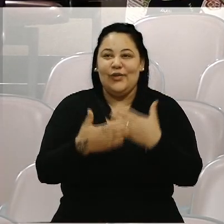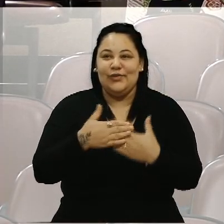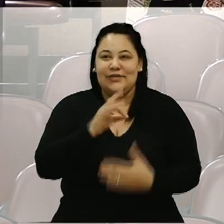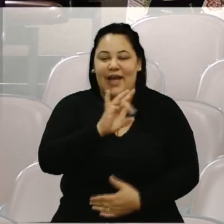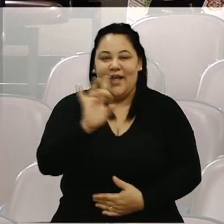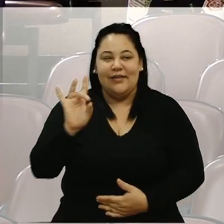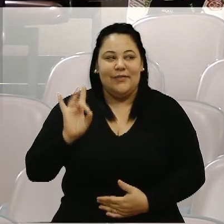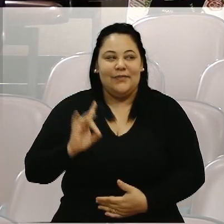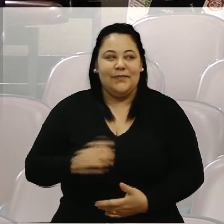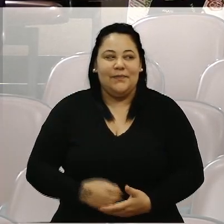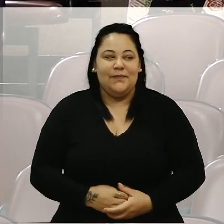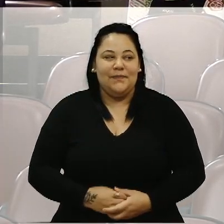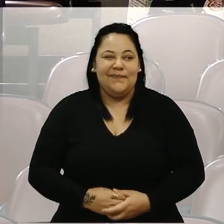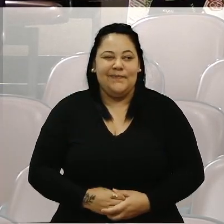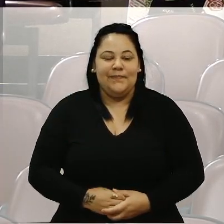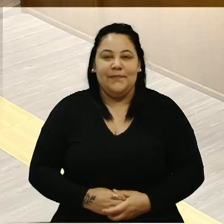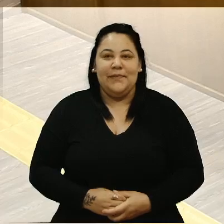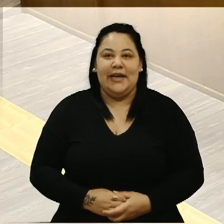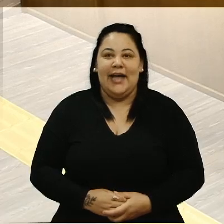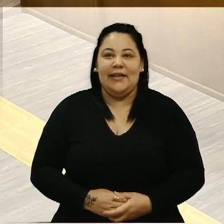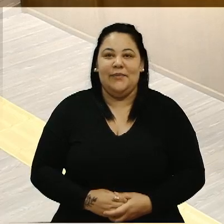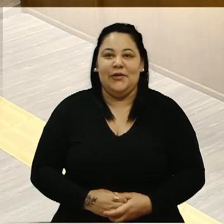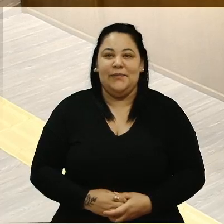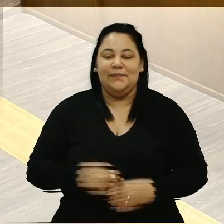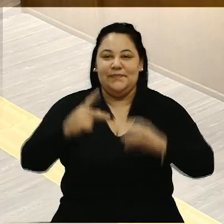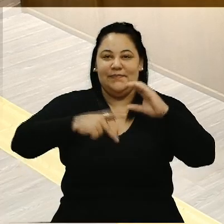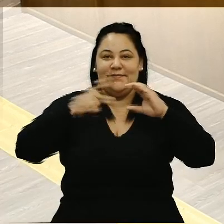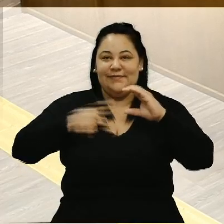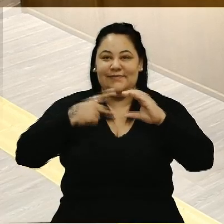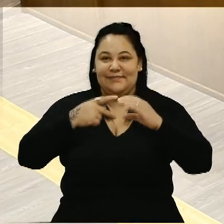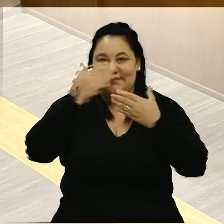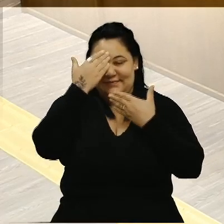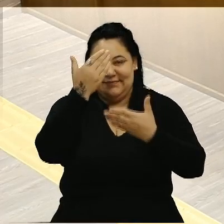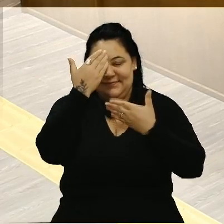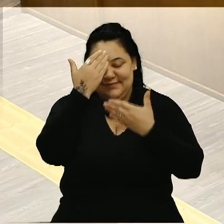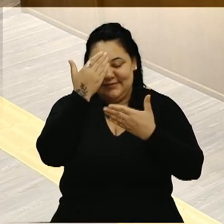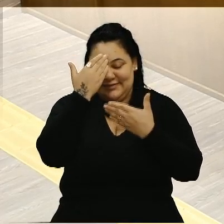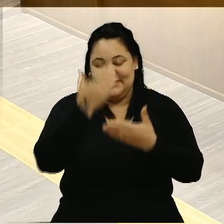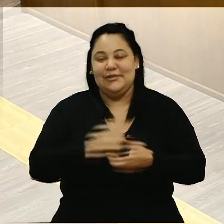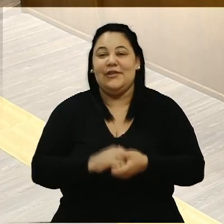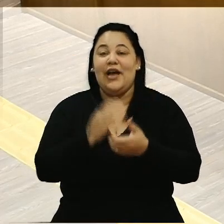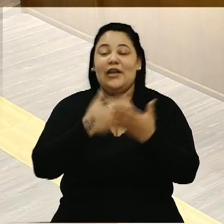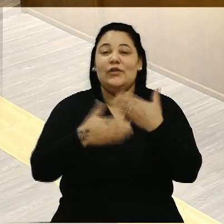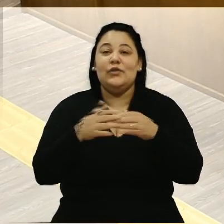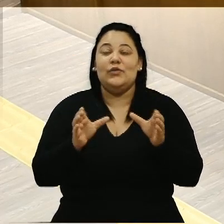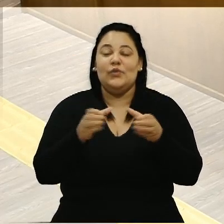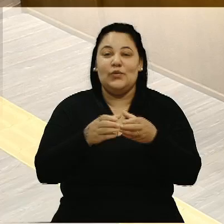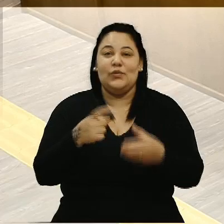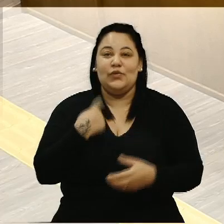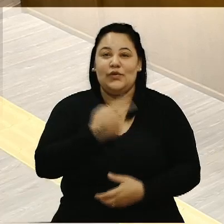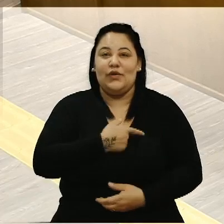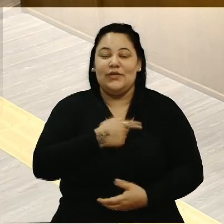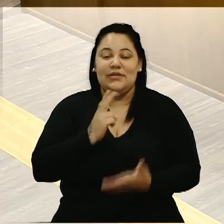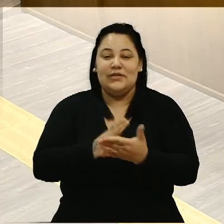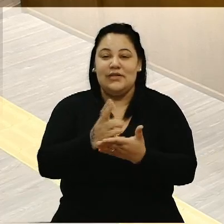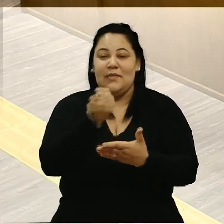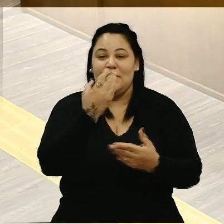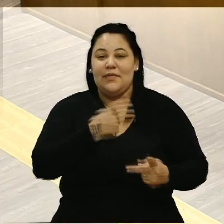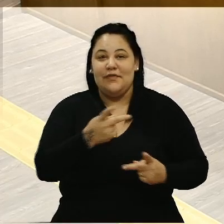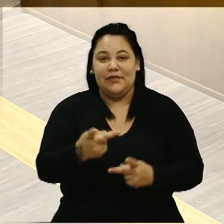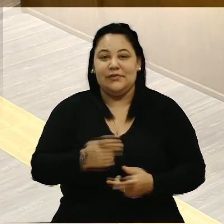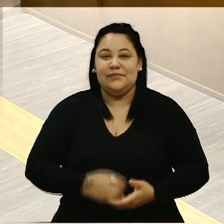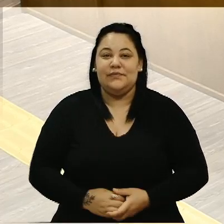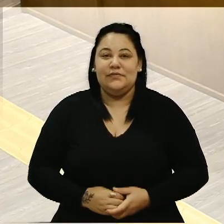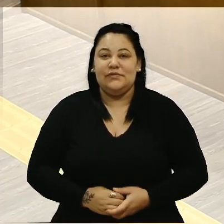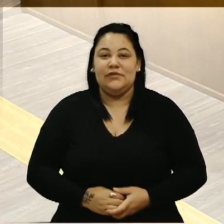bem-vindos à nossa Câmara de Vereadores, né? Aos professores, educadores, a toda a equipe que está conosco aqui também, sejam sempre muito bem-vindos.